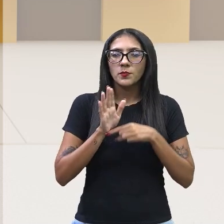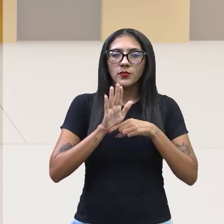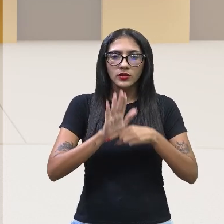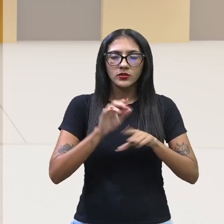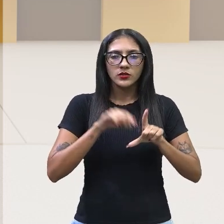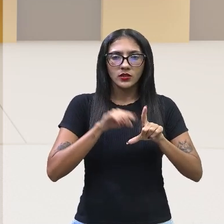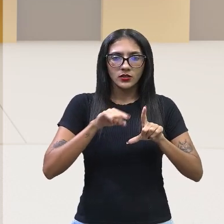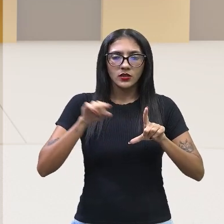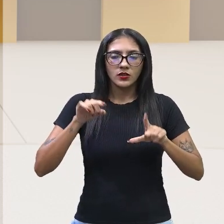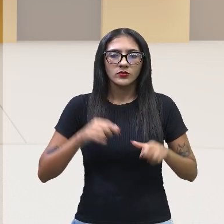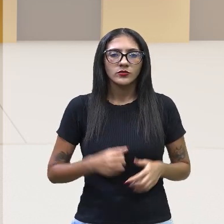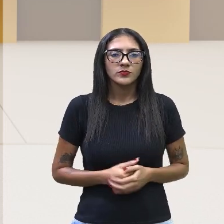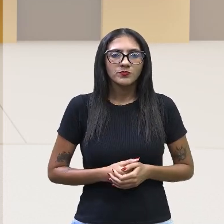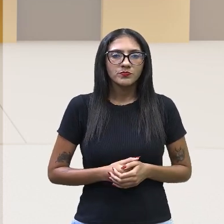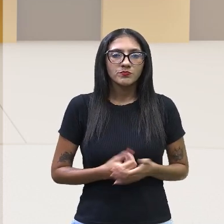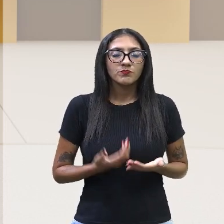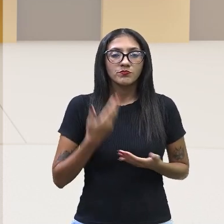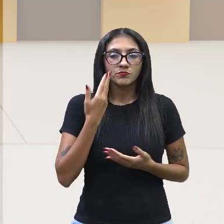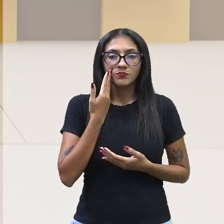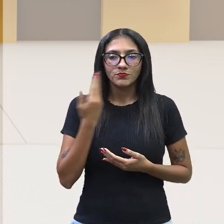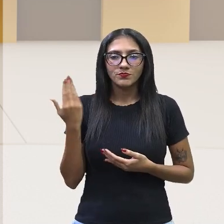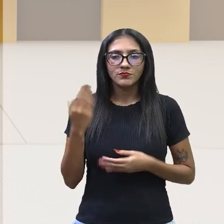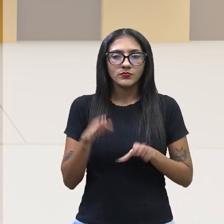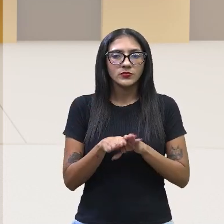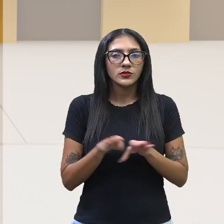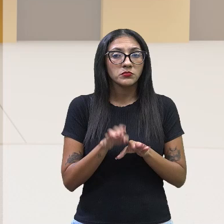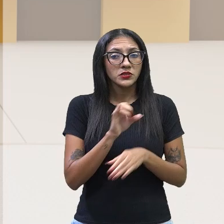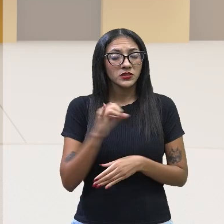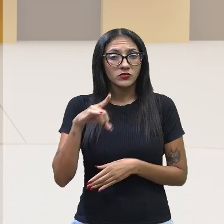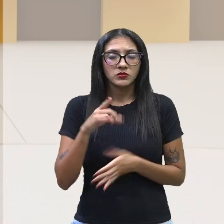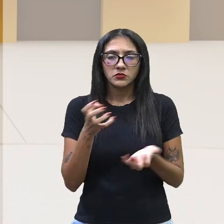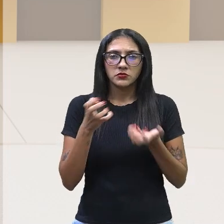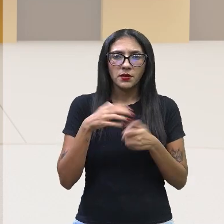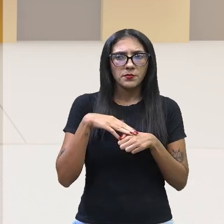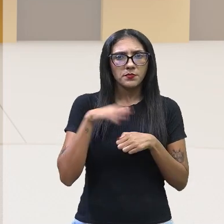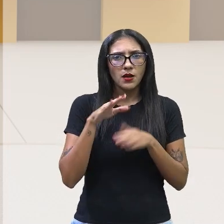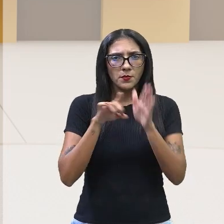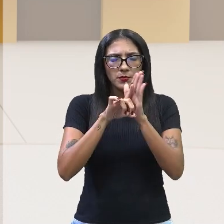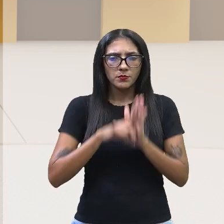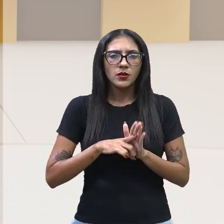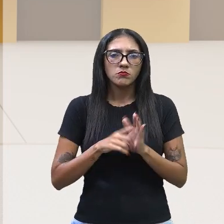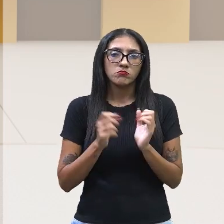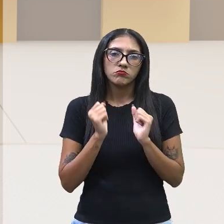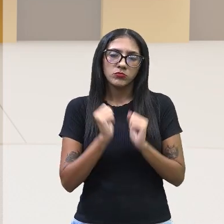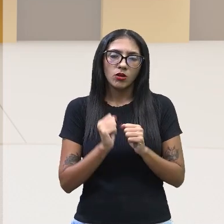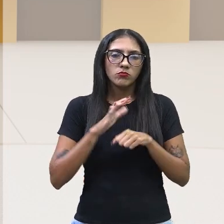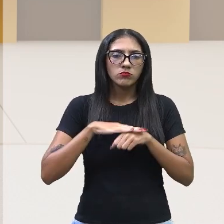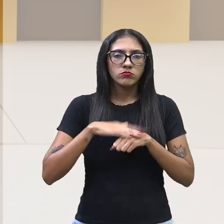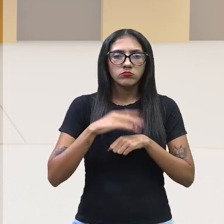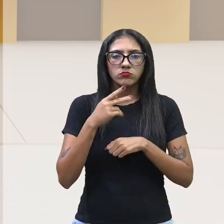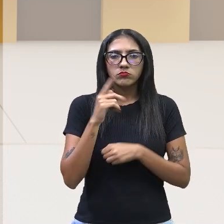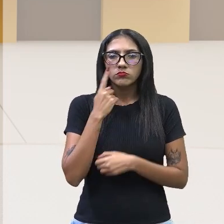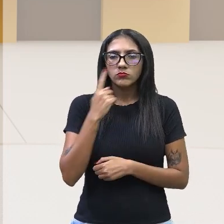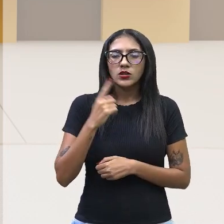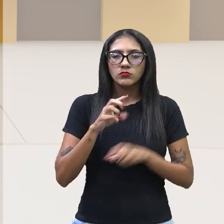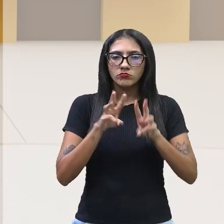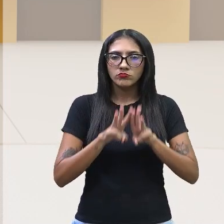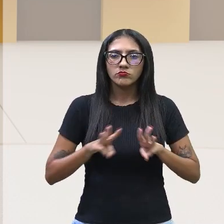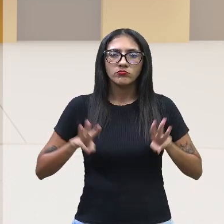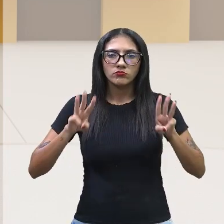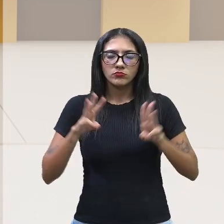gráficos. E aqui, se vocês quiserem conhecer mais sobre a saúde, é só visitar o site aqui, olha,